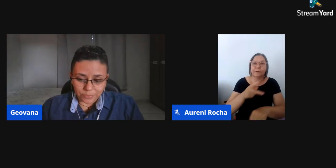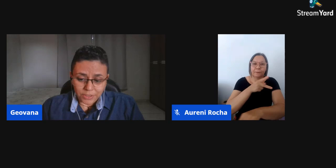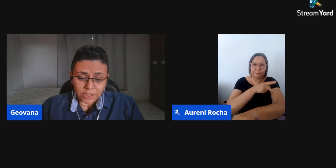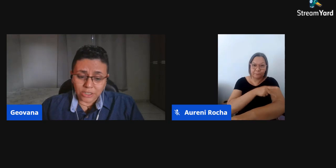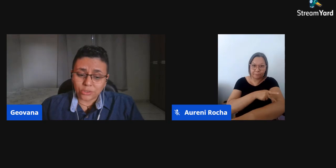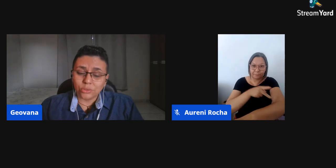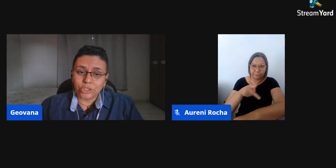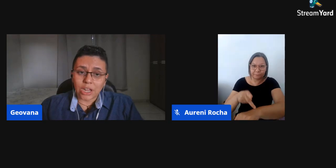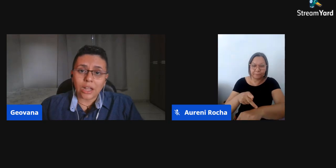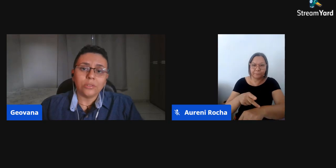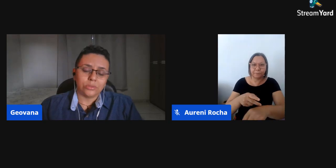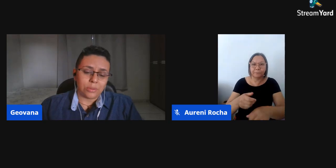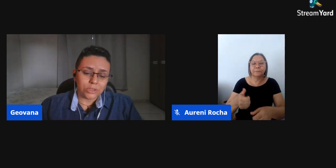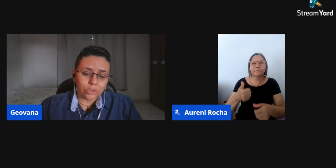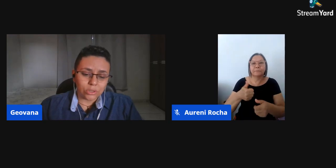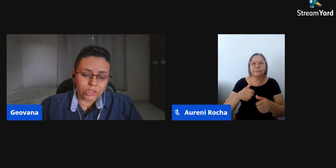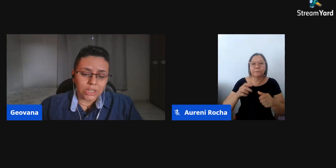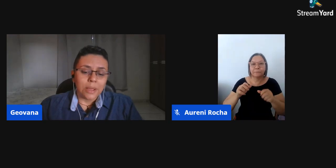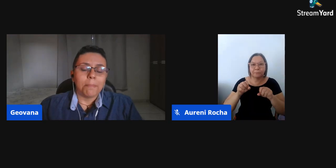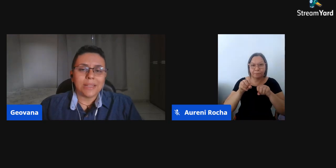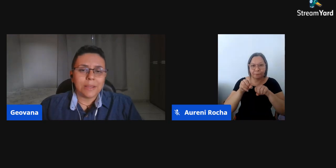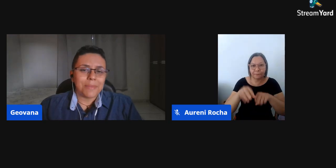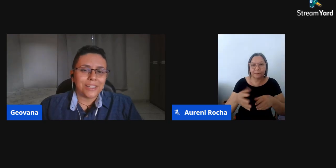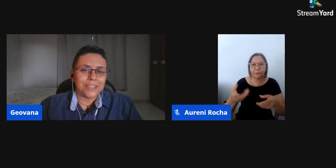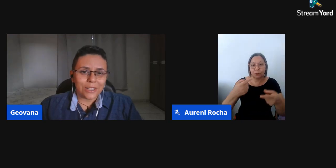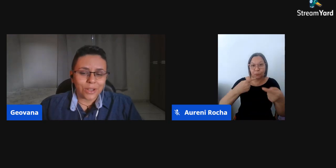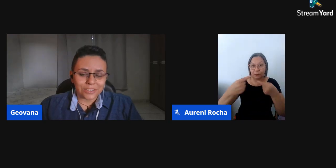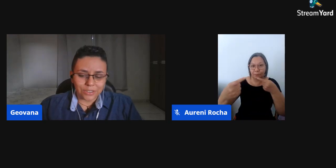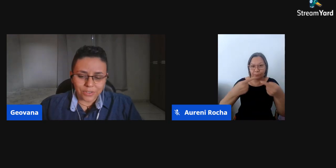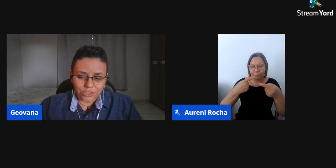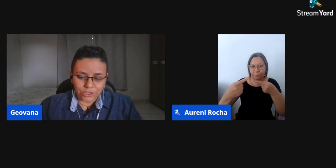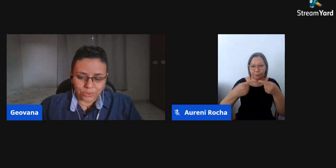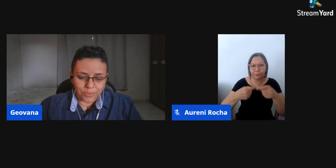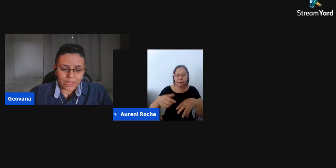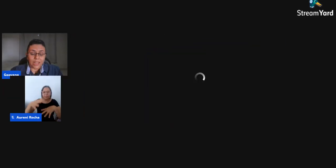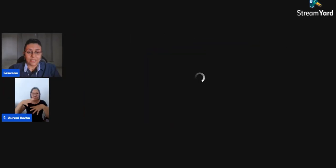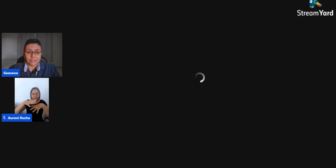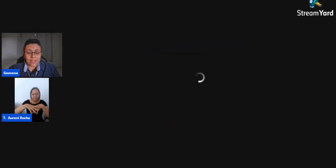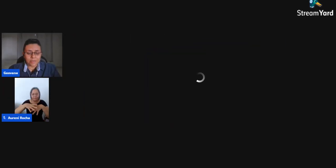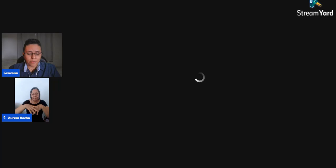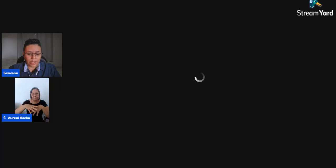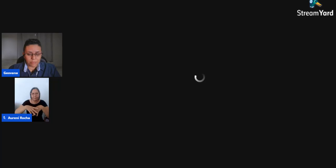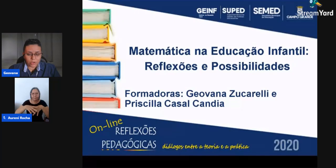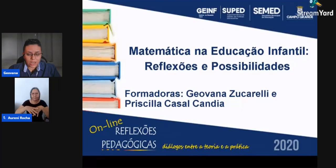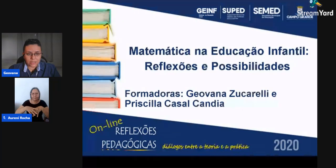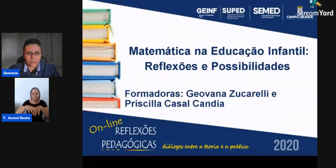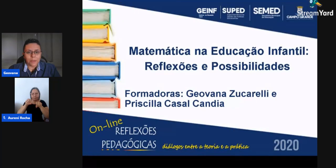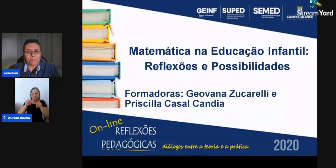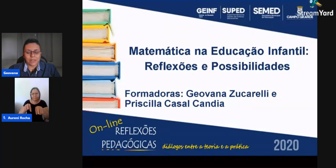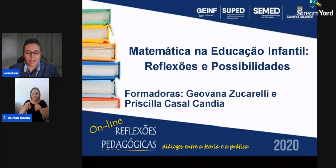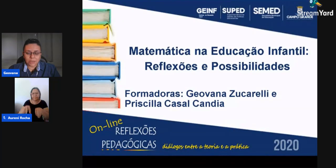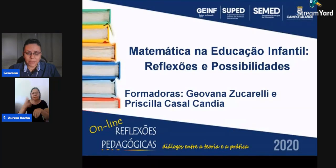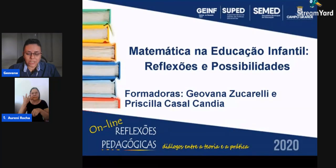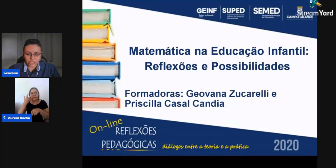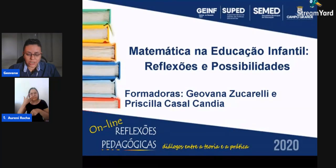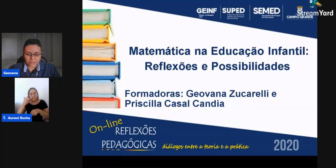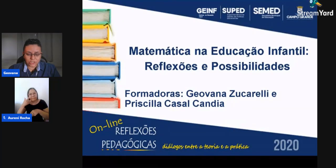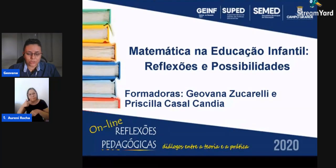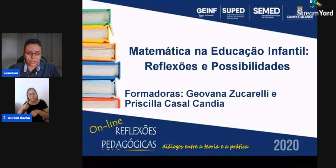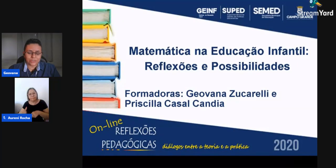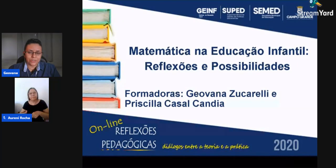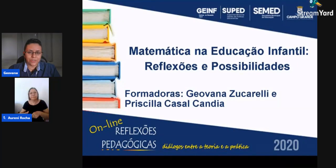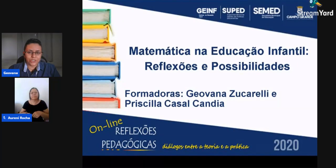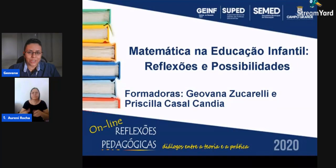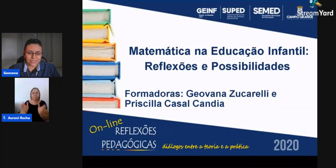Prática, que discutirá, no tema de hoje, Matemática na Educação Infantil. Essa live foi elaborada pela equipe da